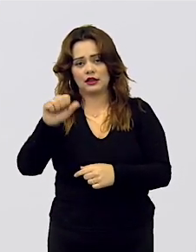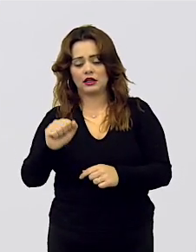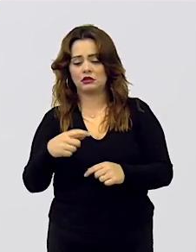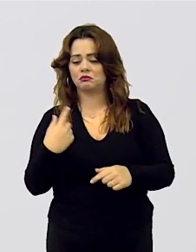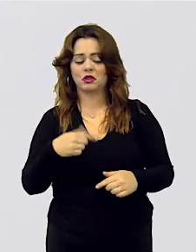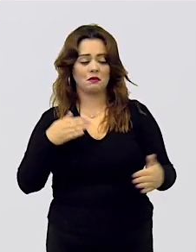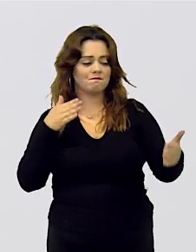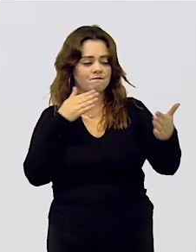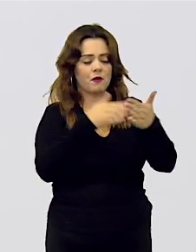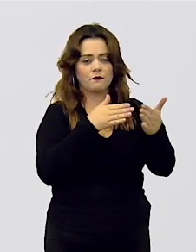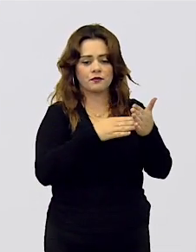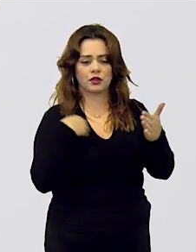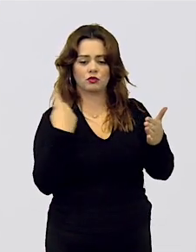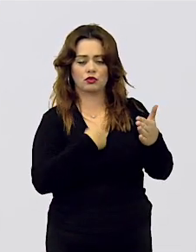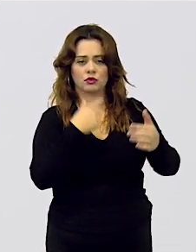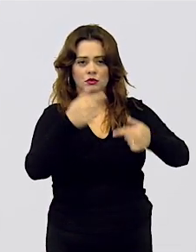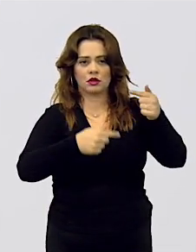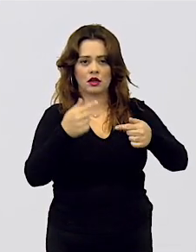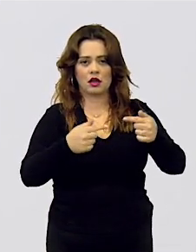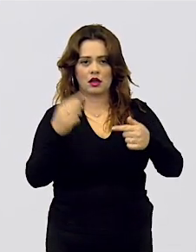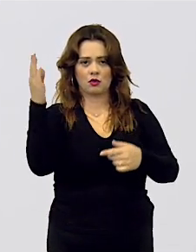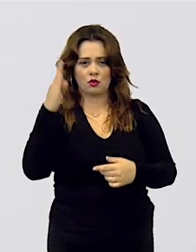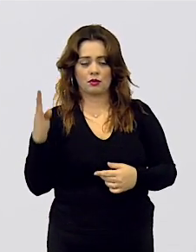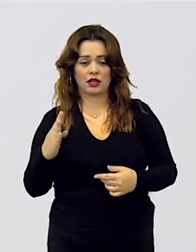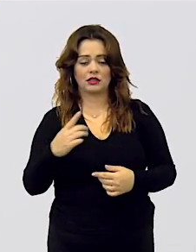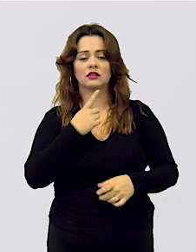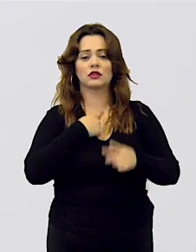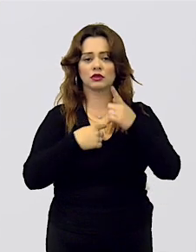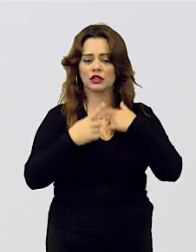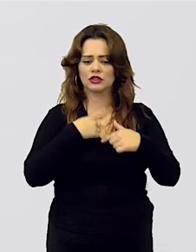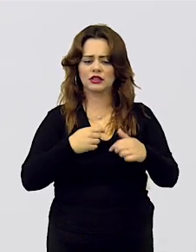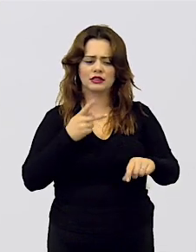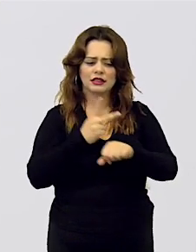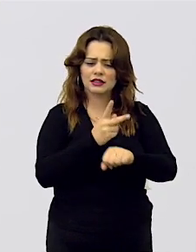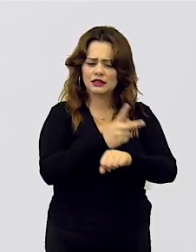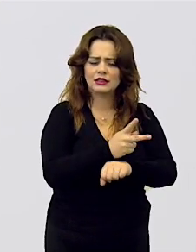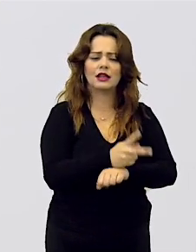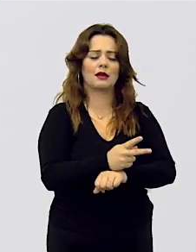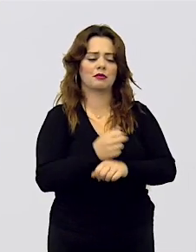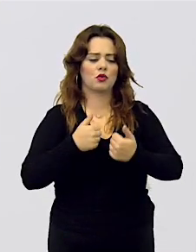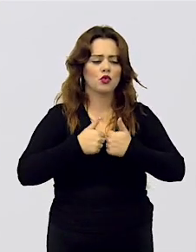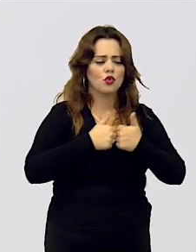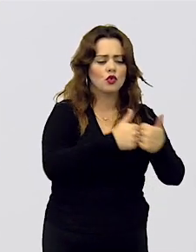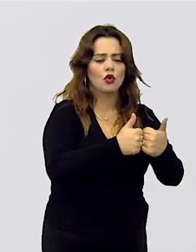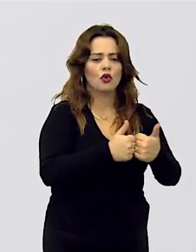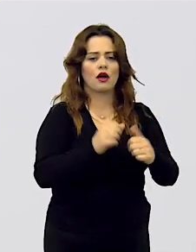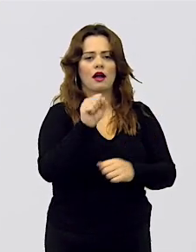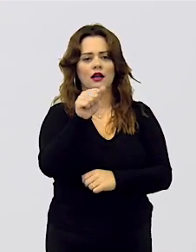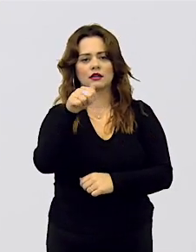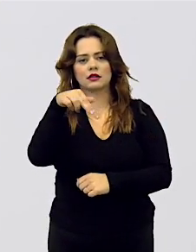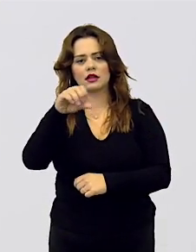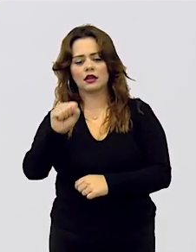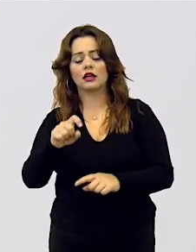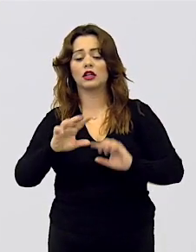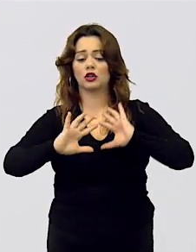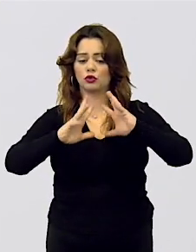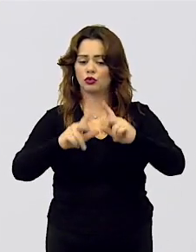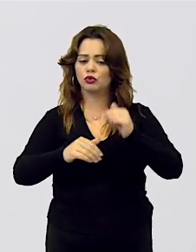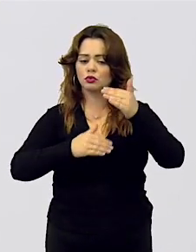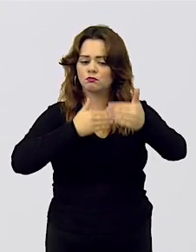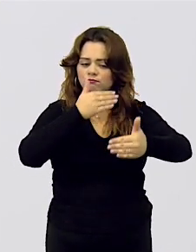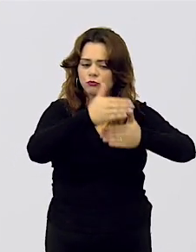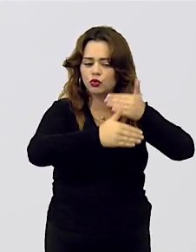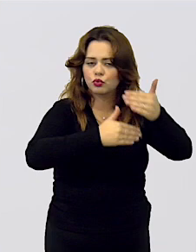política externa o Brasil deseja aproximar sempre mais das Ian e compreende os muitos benefícios que esse processo pode